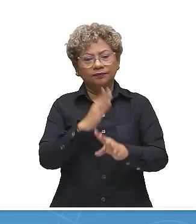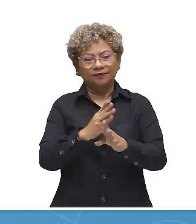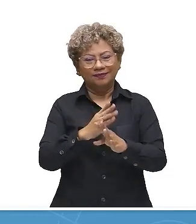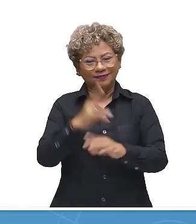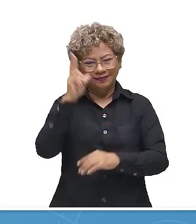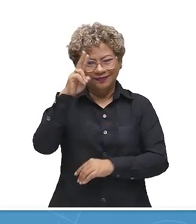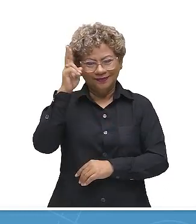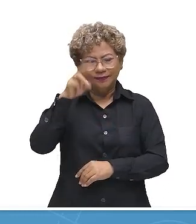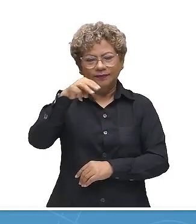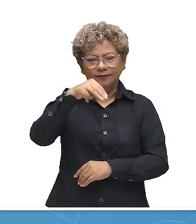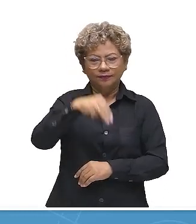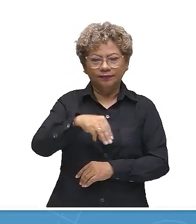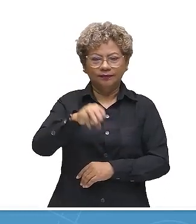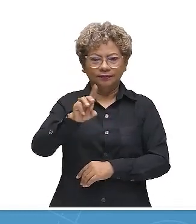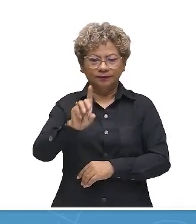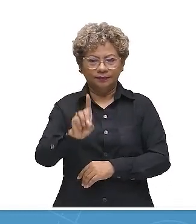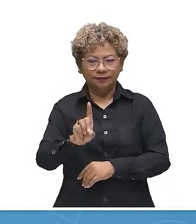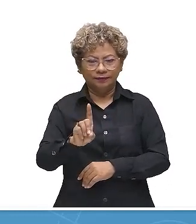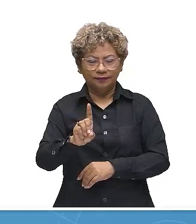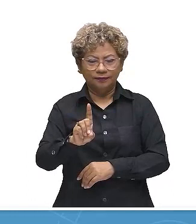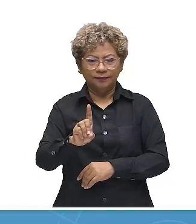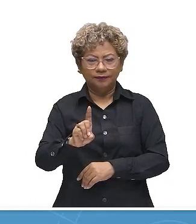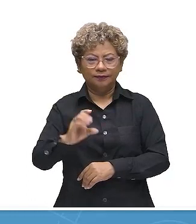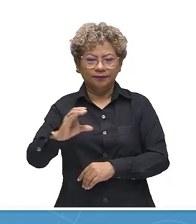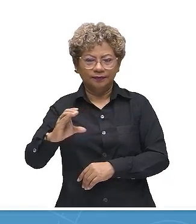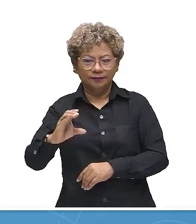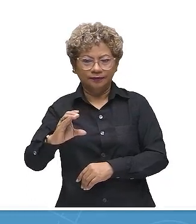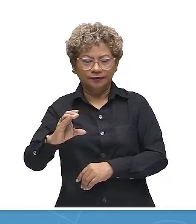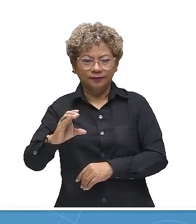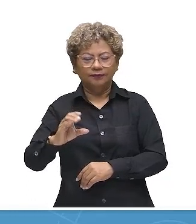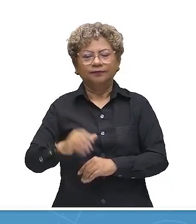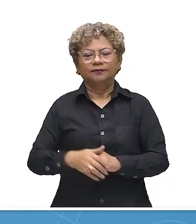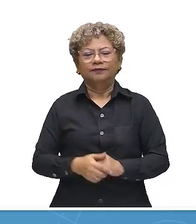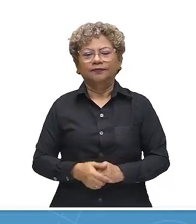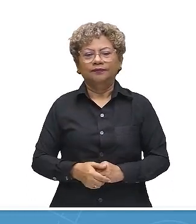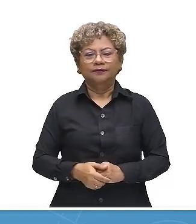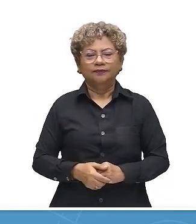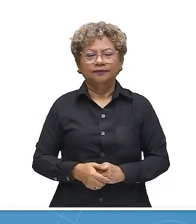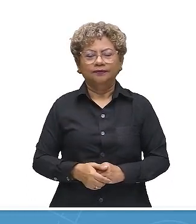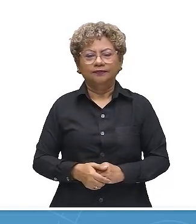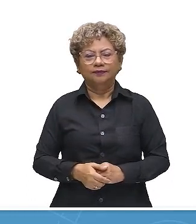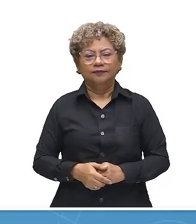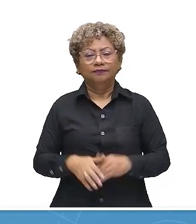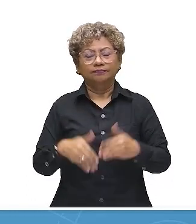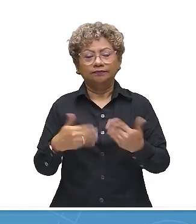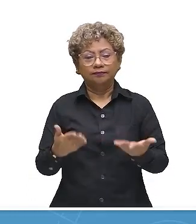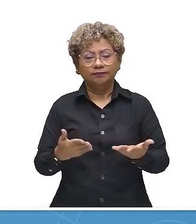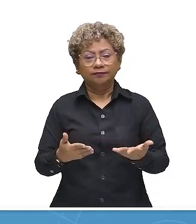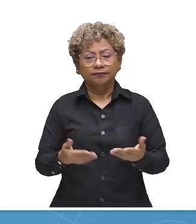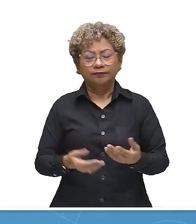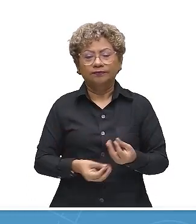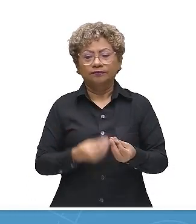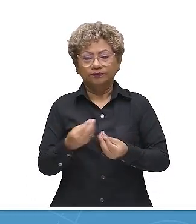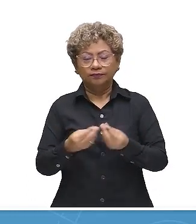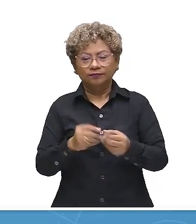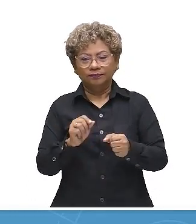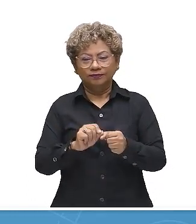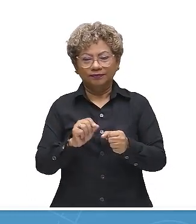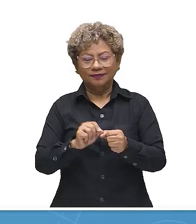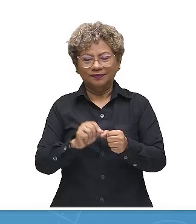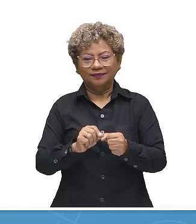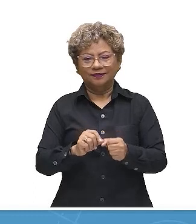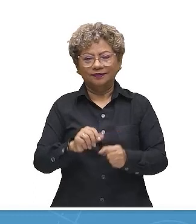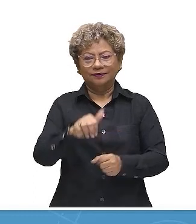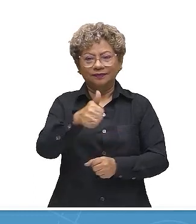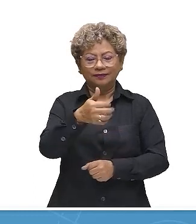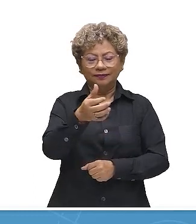MDC. O que é isso? O máximo divisor comum. Então, eu vou procurar aqui qual é o maior divisor